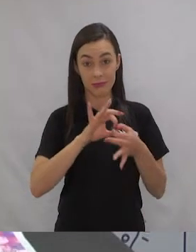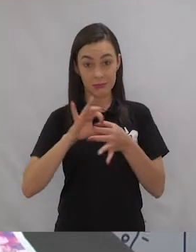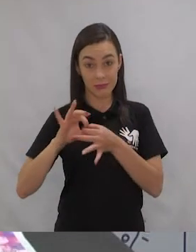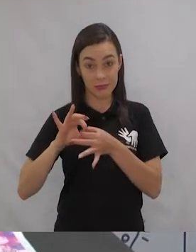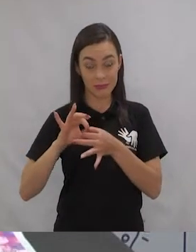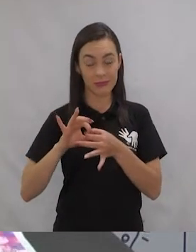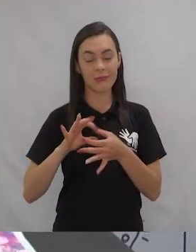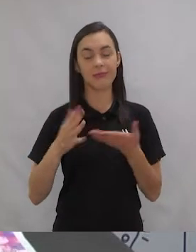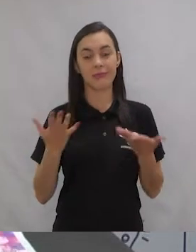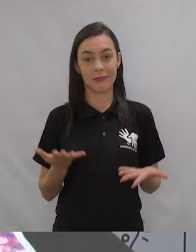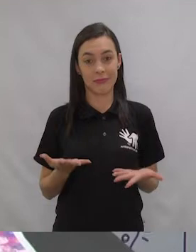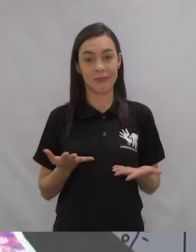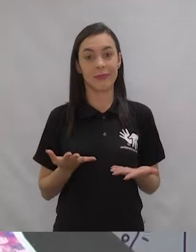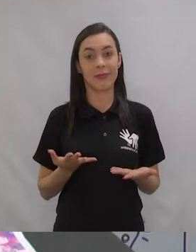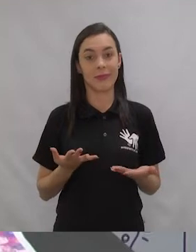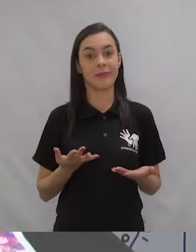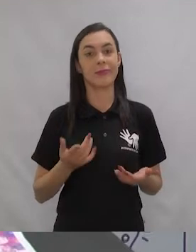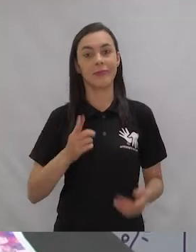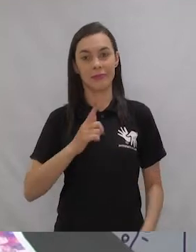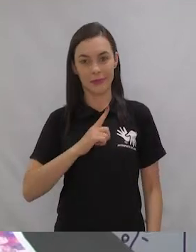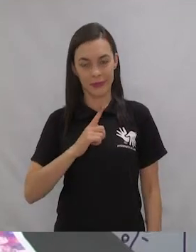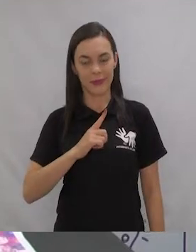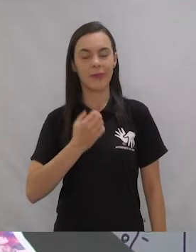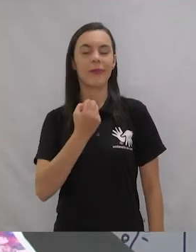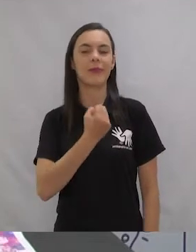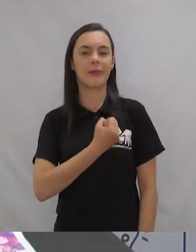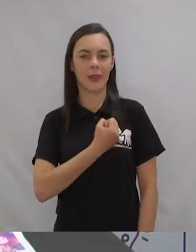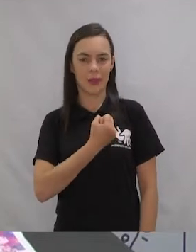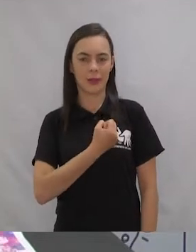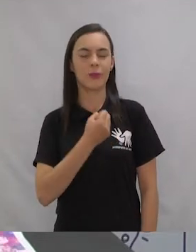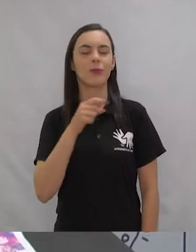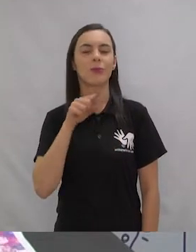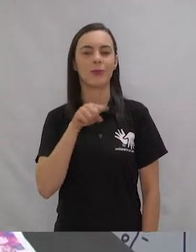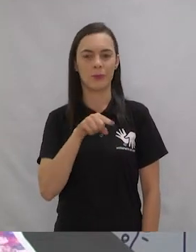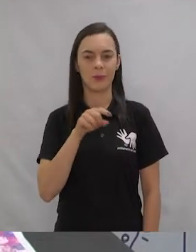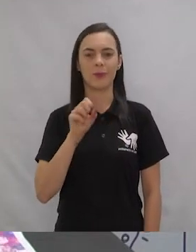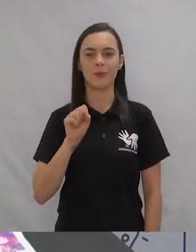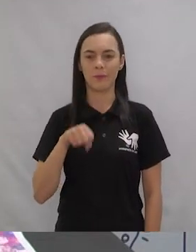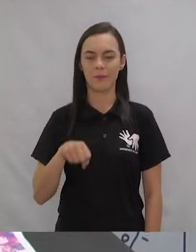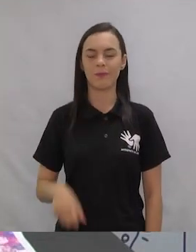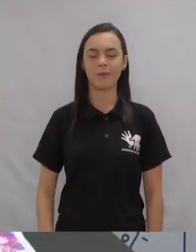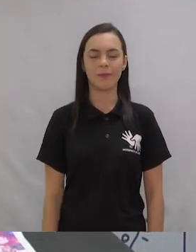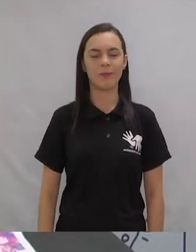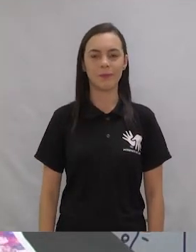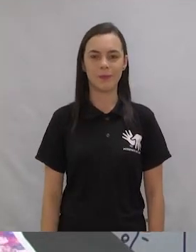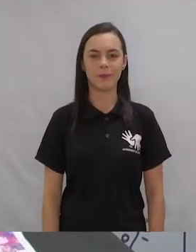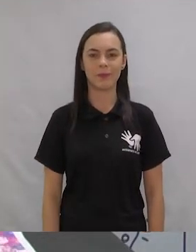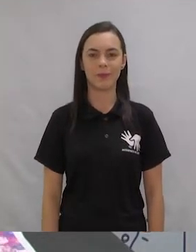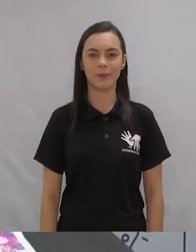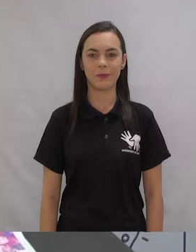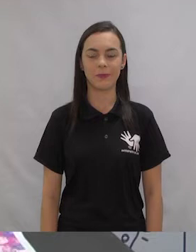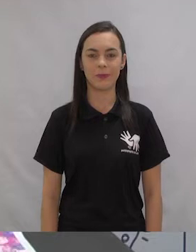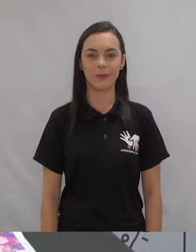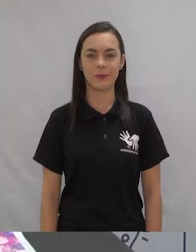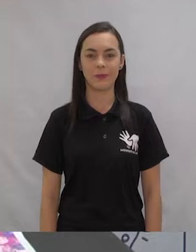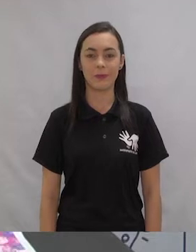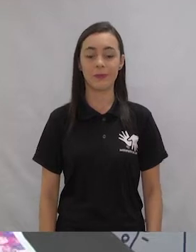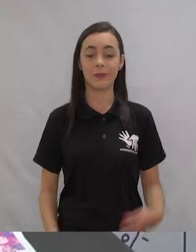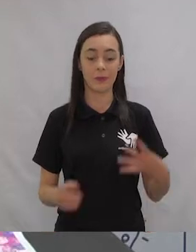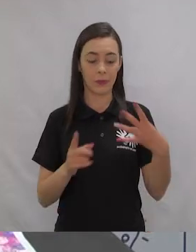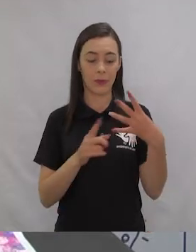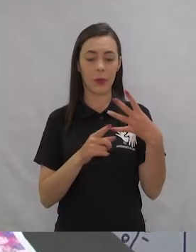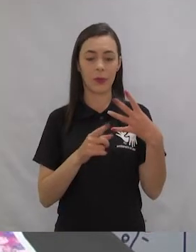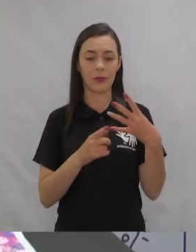conteúdo é matemática, então nessa situação-problema vai aparecer números. E